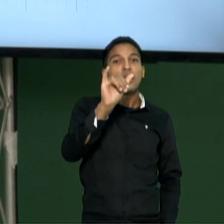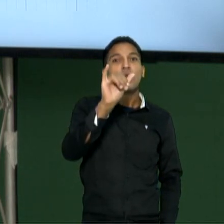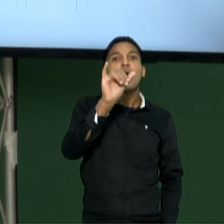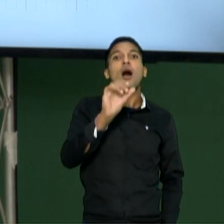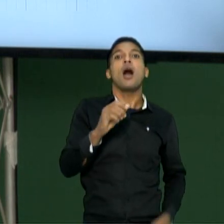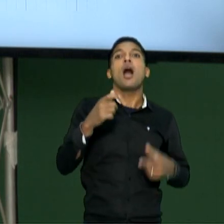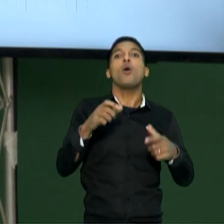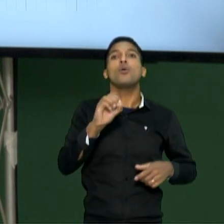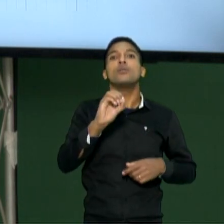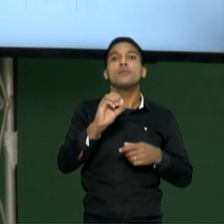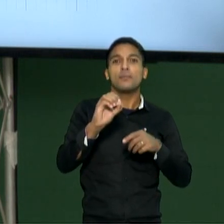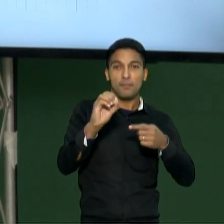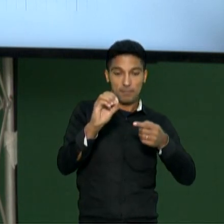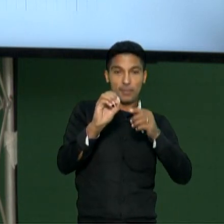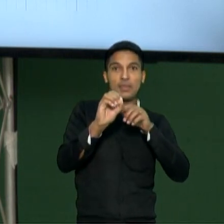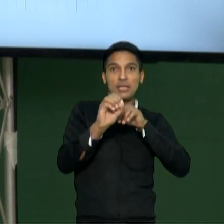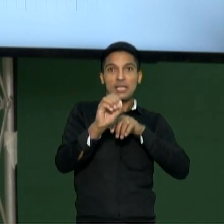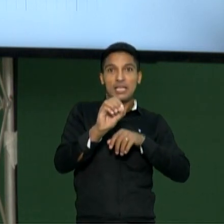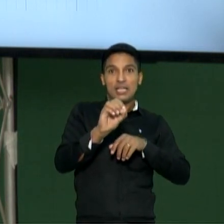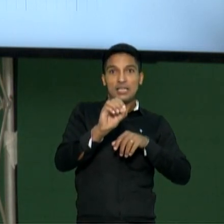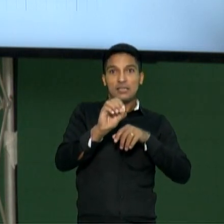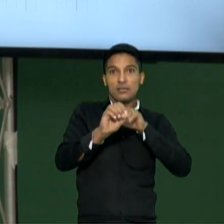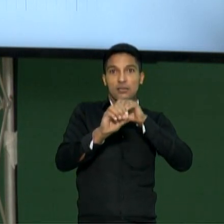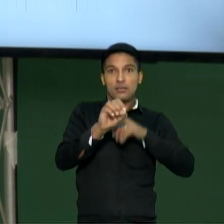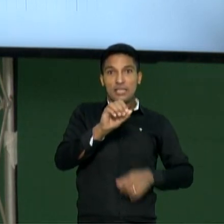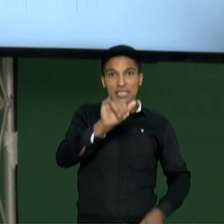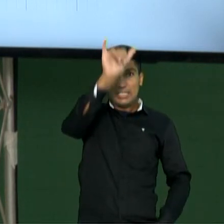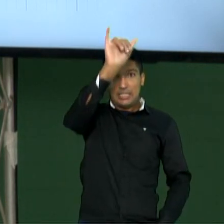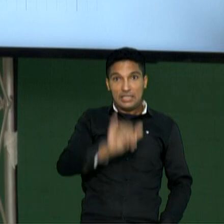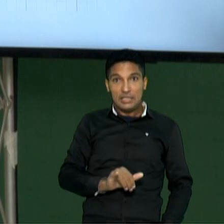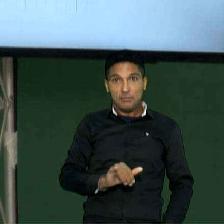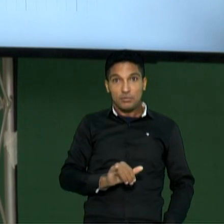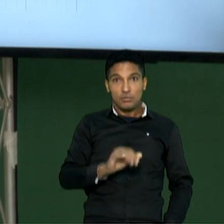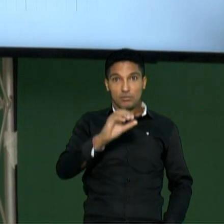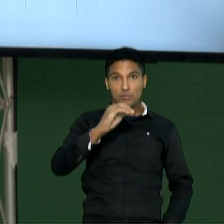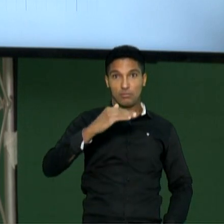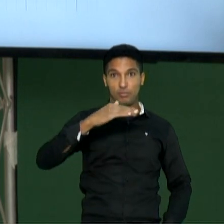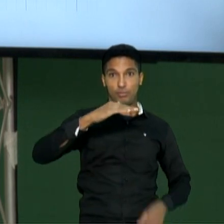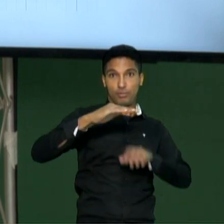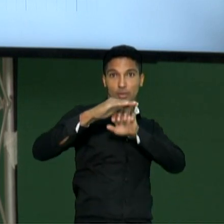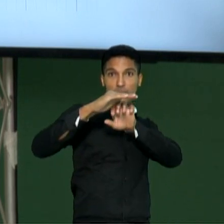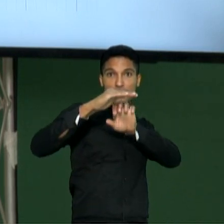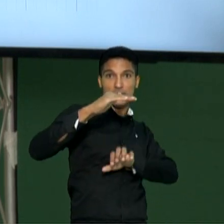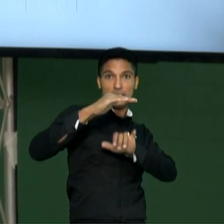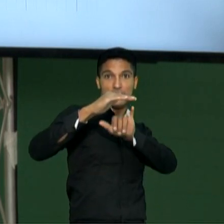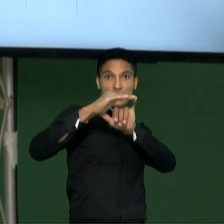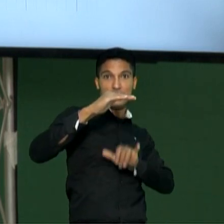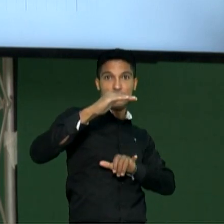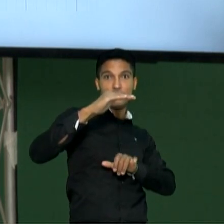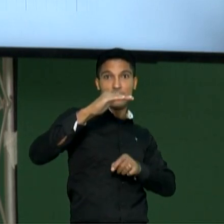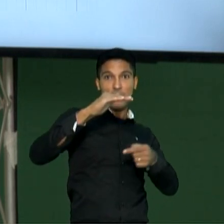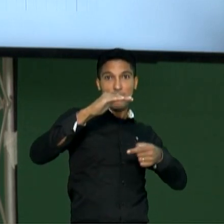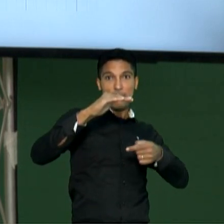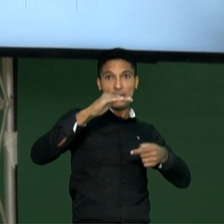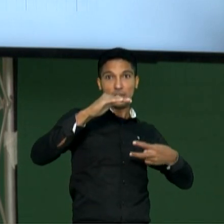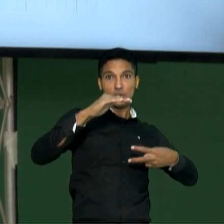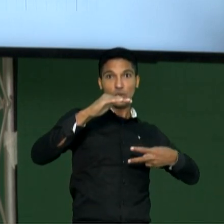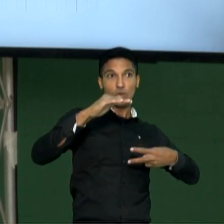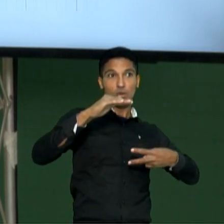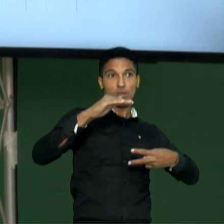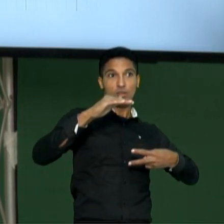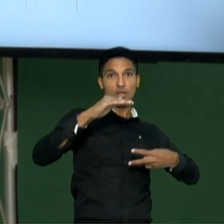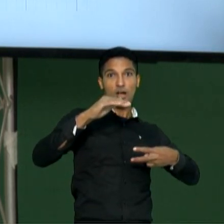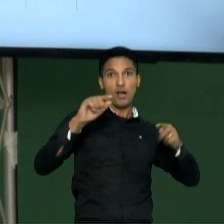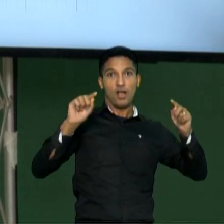menos 2 está aqui. Então, o menos 1 do x está aqui, o menos 2 do y está aqui embaixo. Então, a gente brinca de